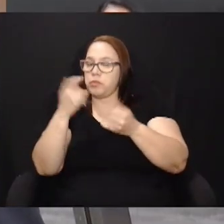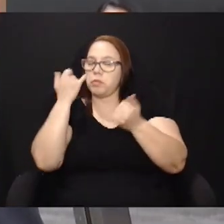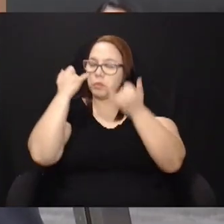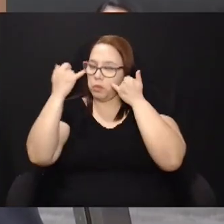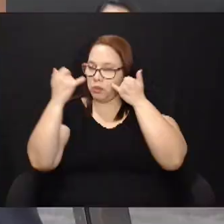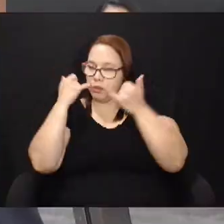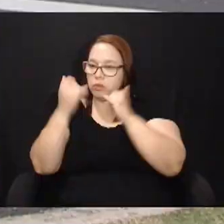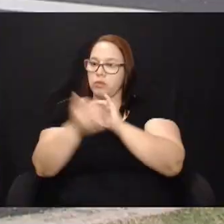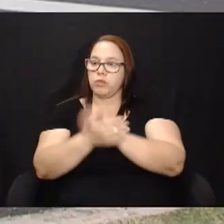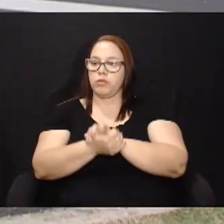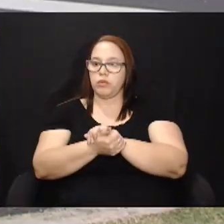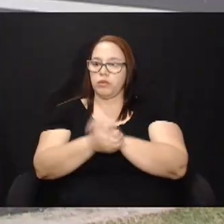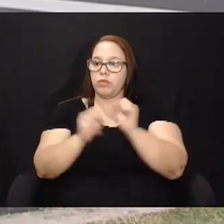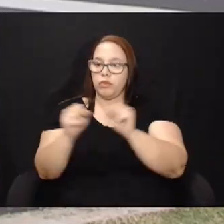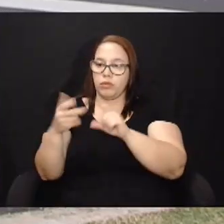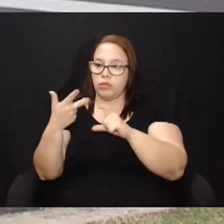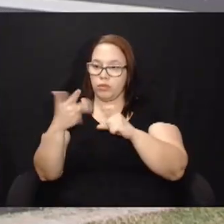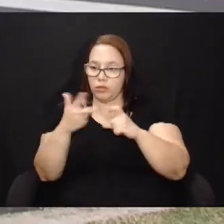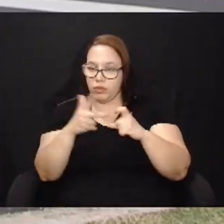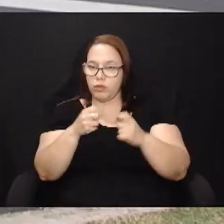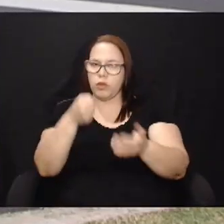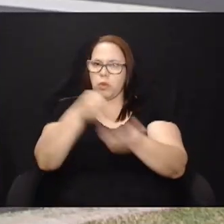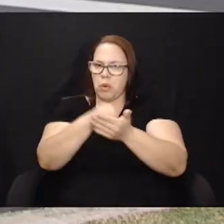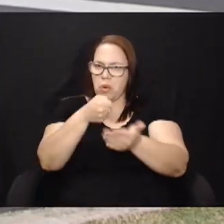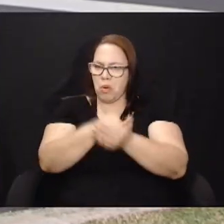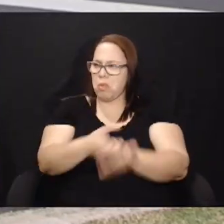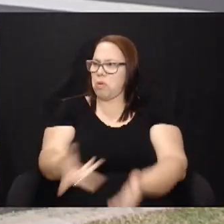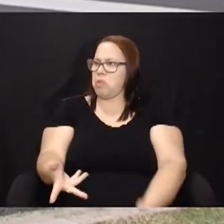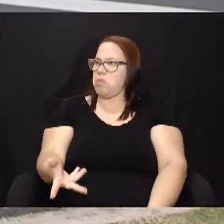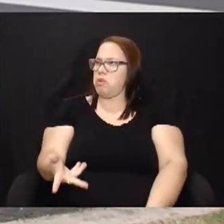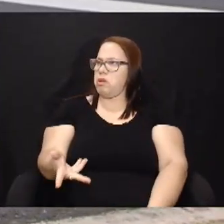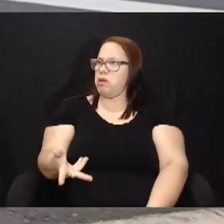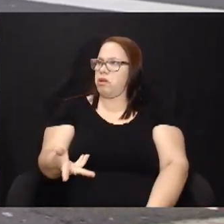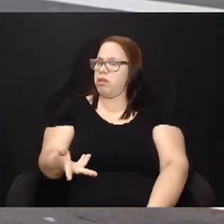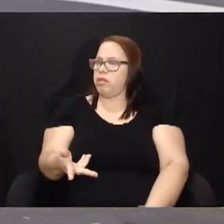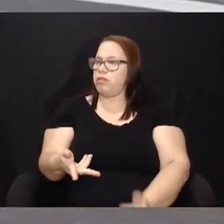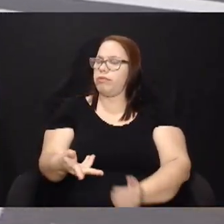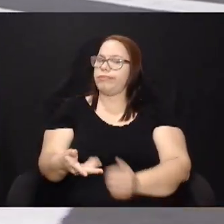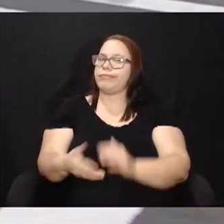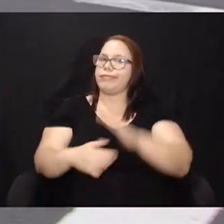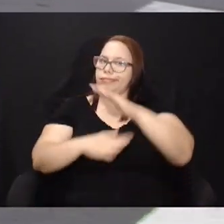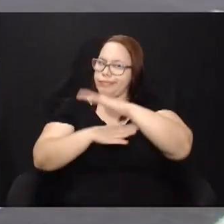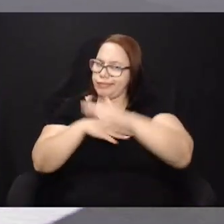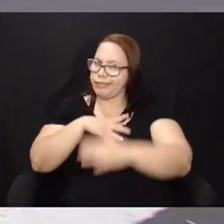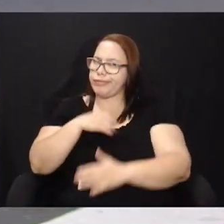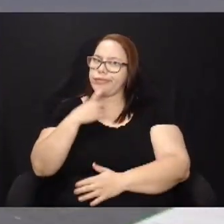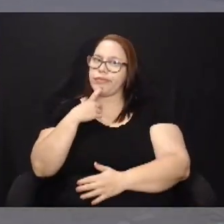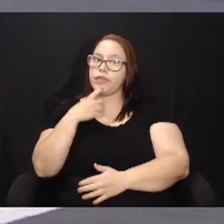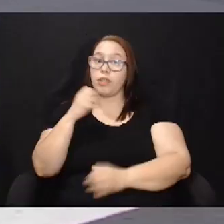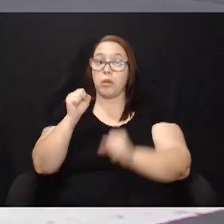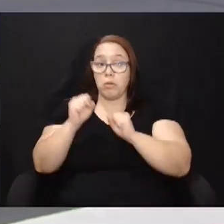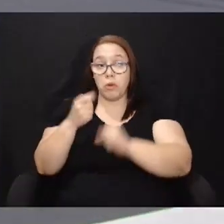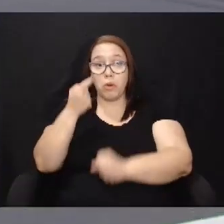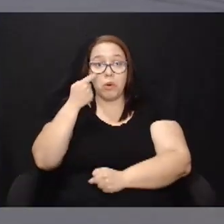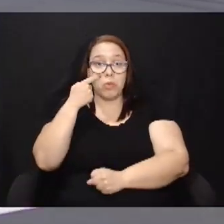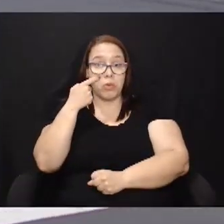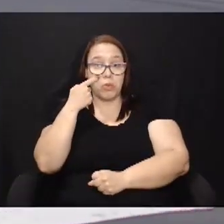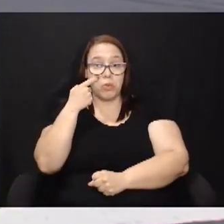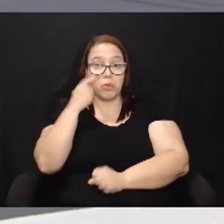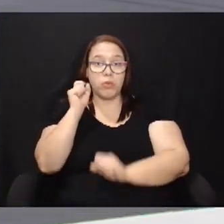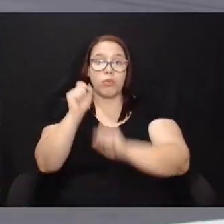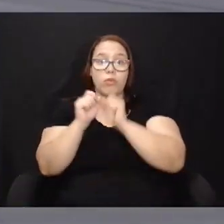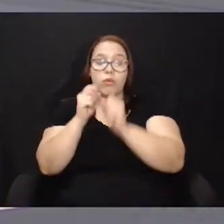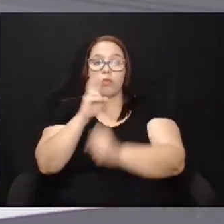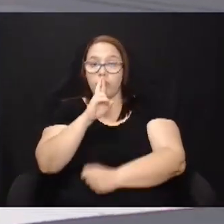Poder Executivo é obrigado a fornecer para a Câmara Municipal, a gente possa tomar providências de que seja resolvido esse